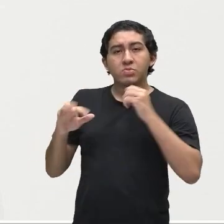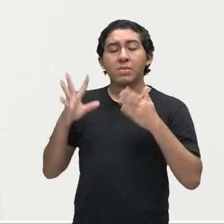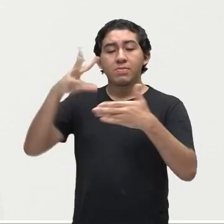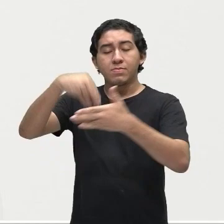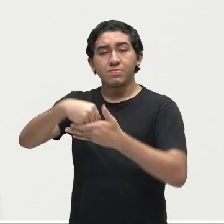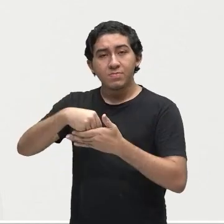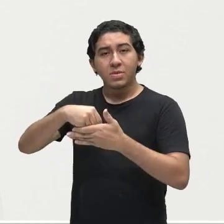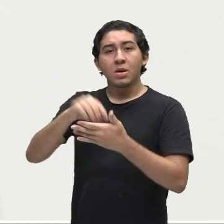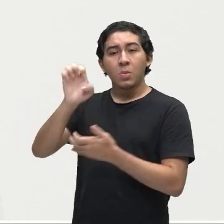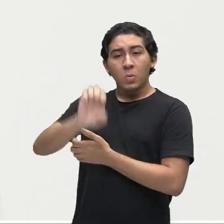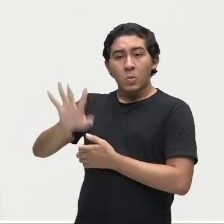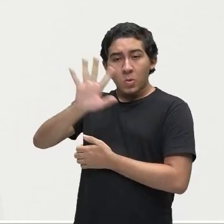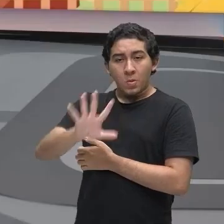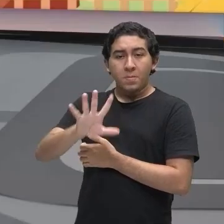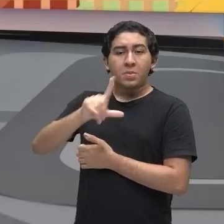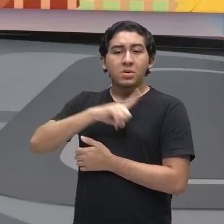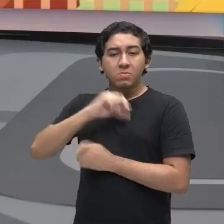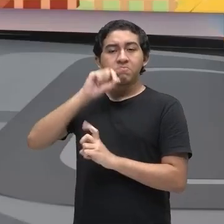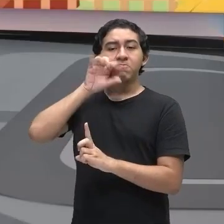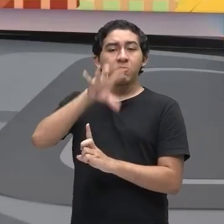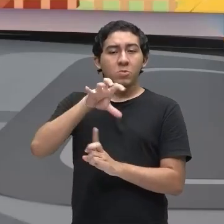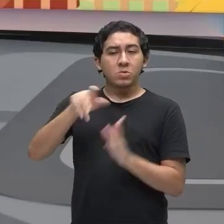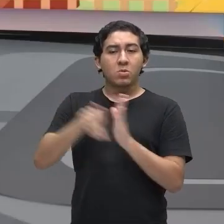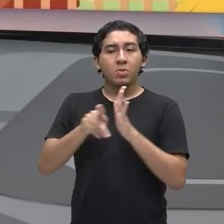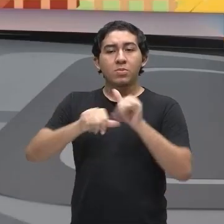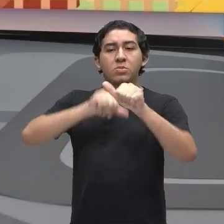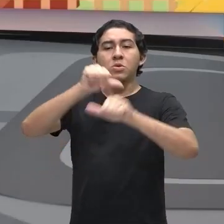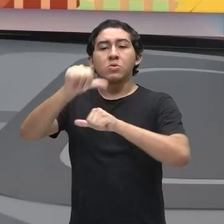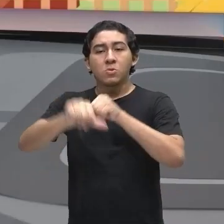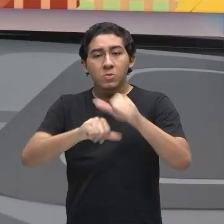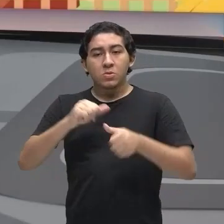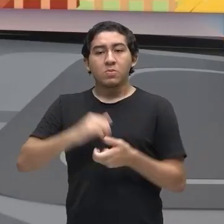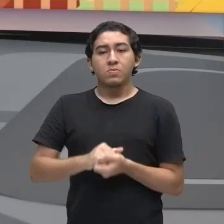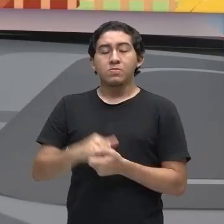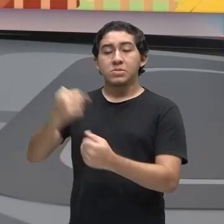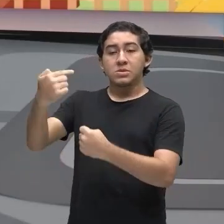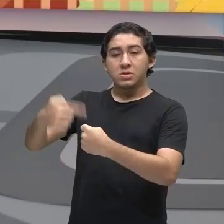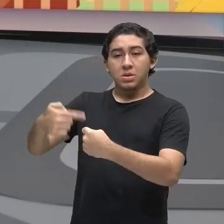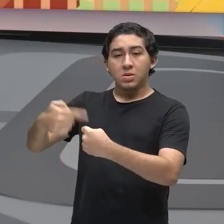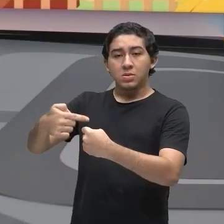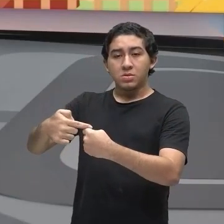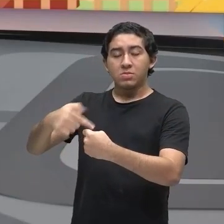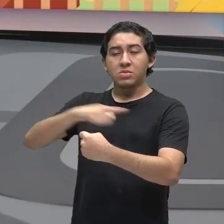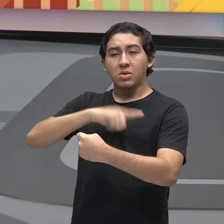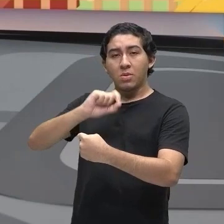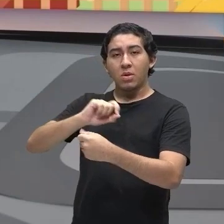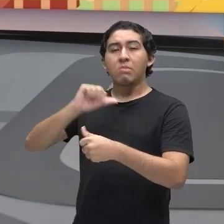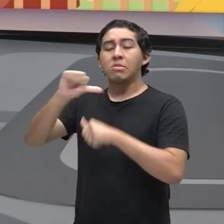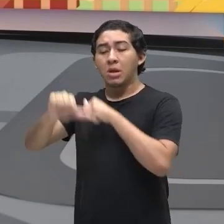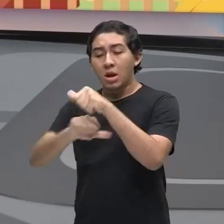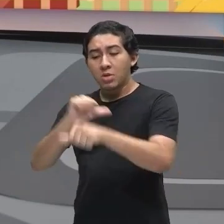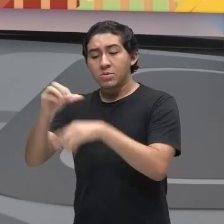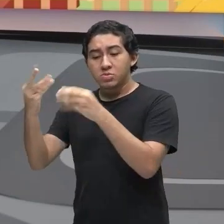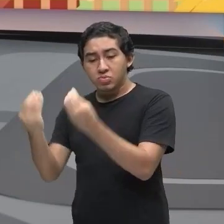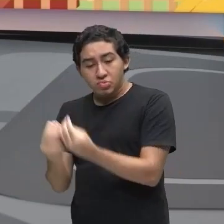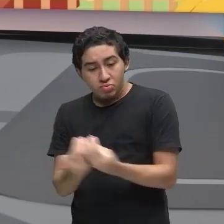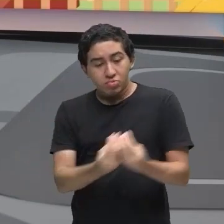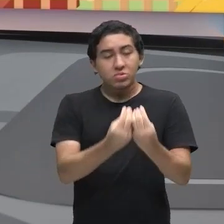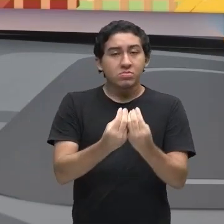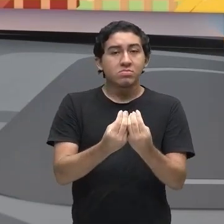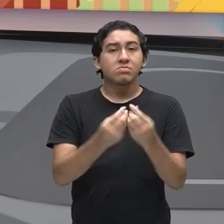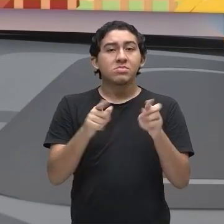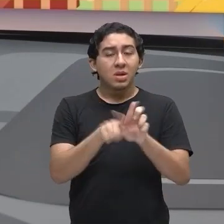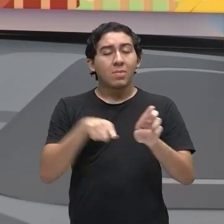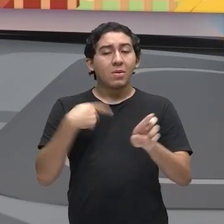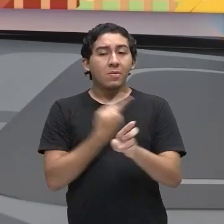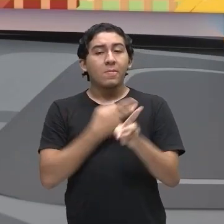isso acaba provocando mudanças. As cidades acabam trazendo essas transformações e nós vamos ver